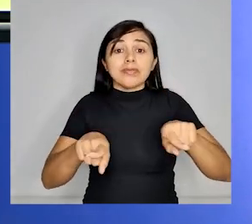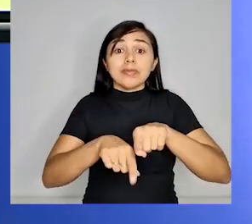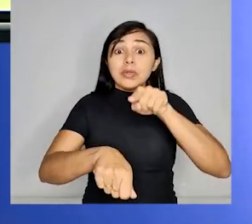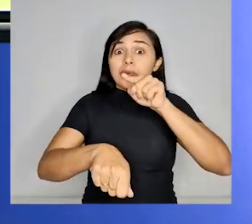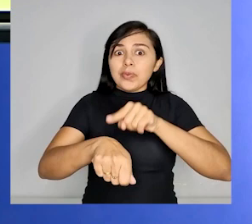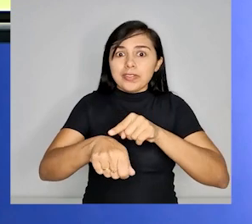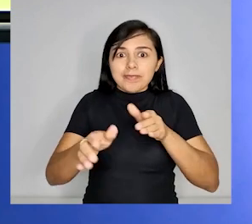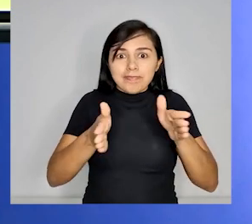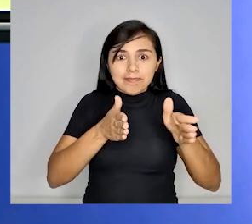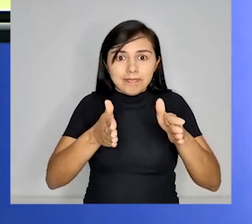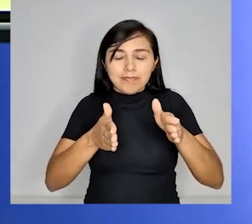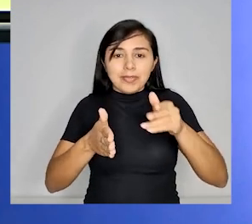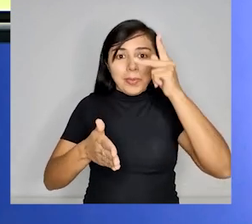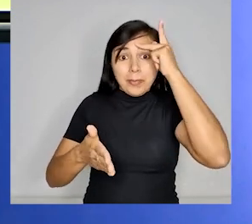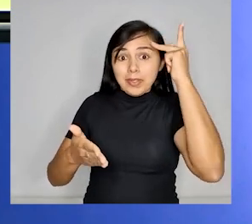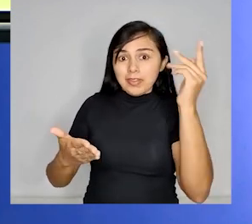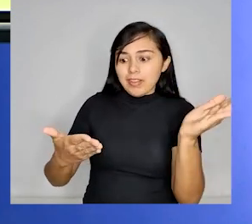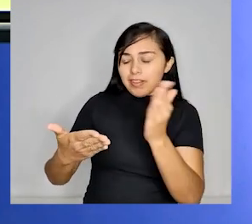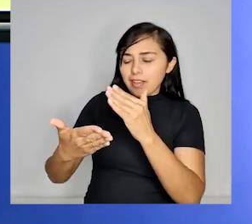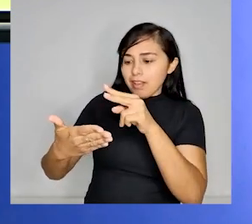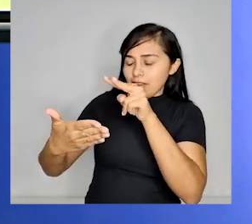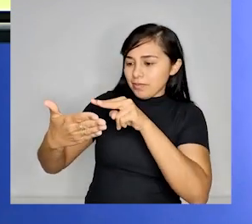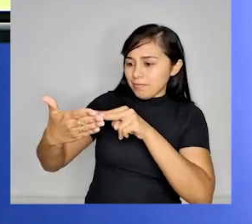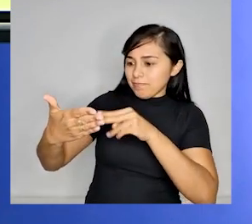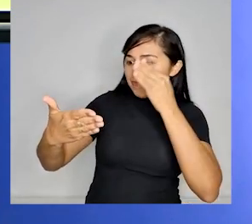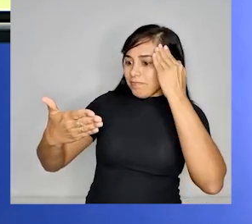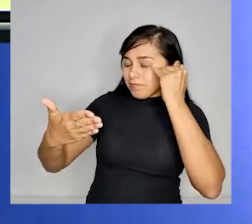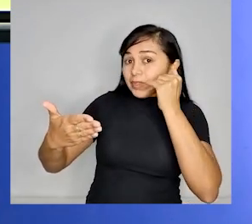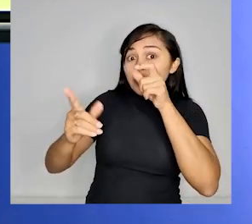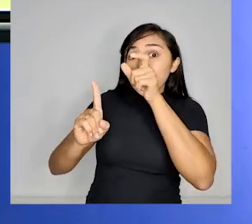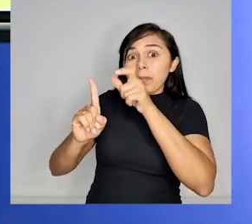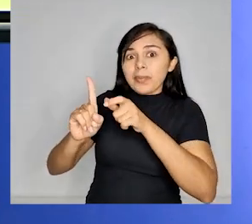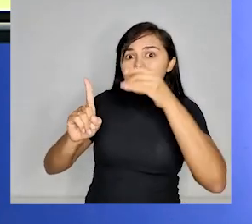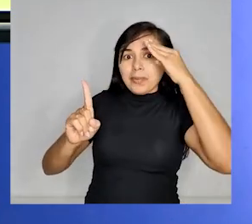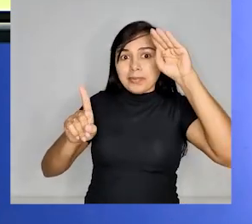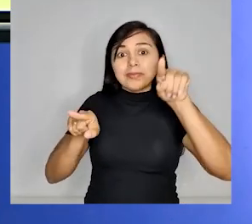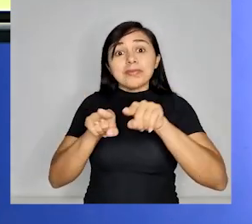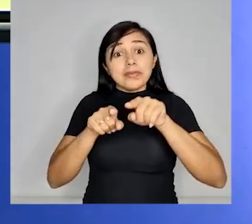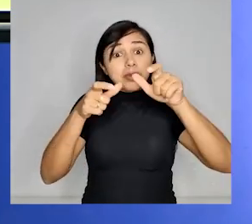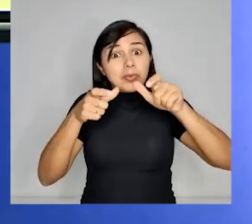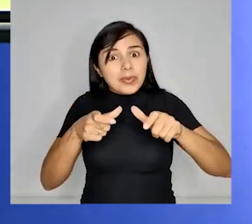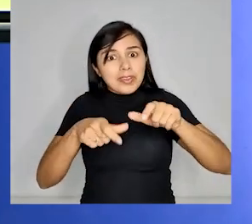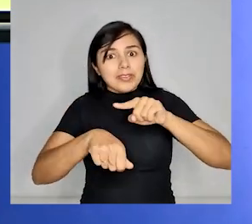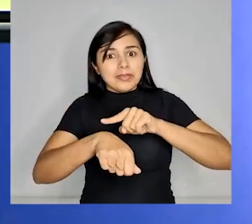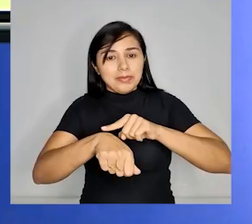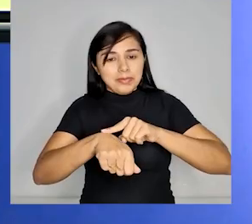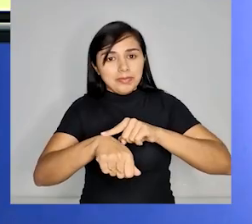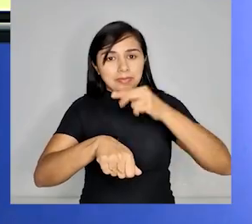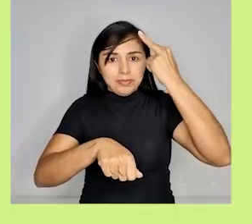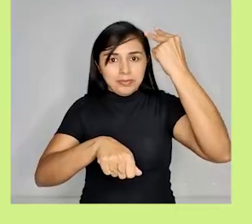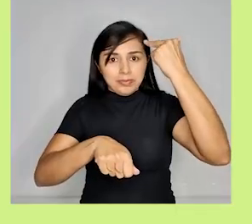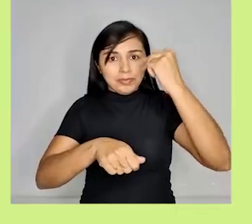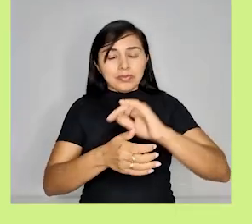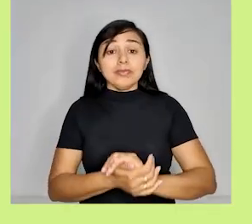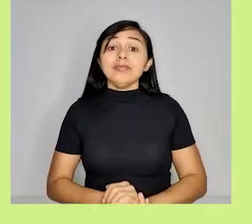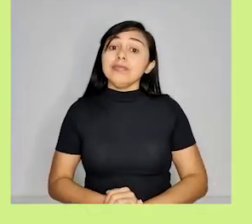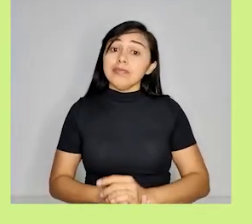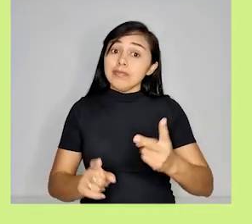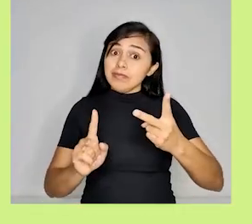o leitor saiba com quem, quando e onde os fatos se passam. Temos também